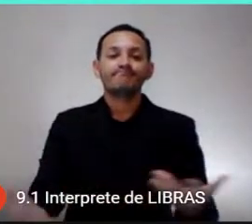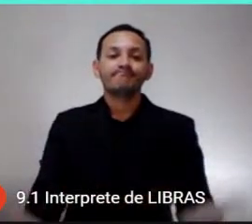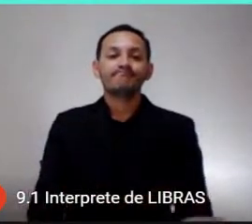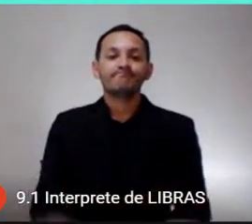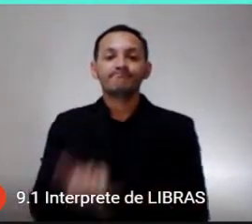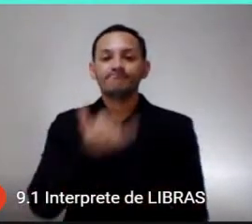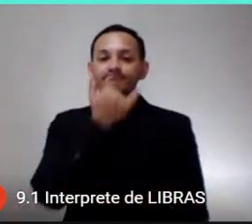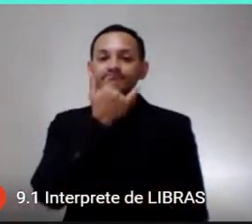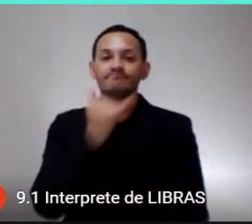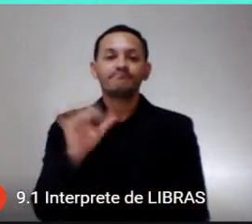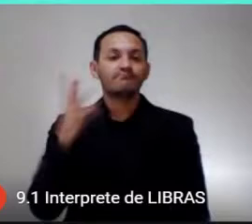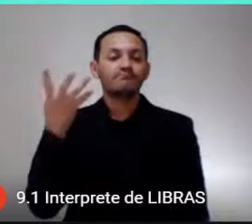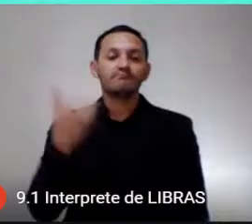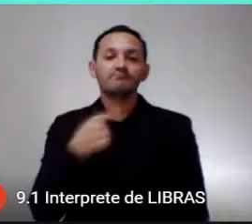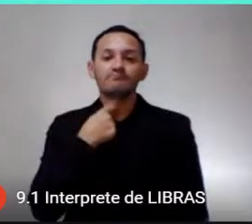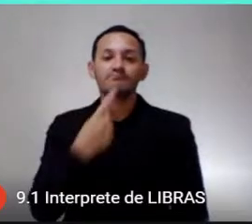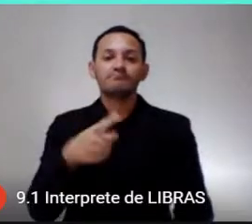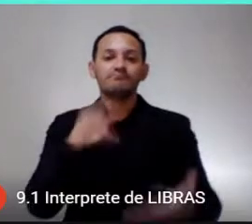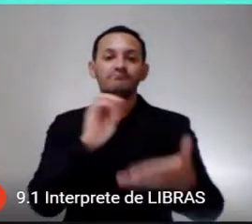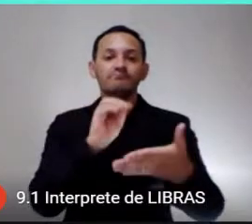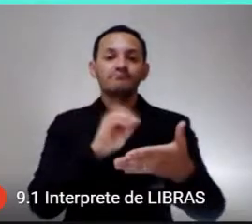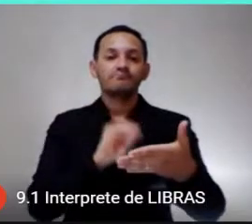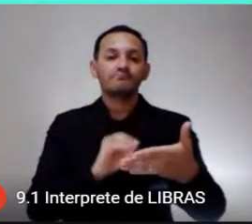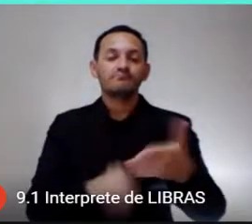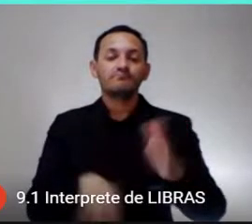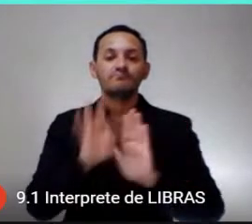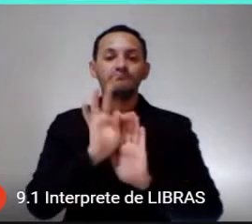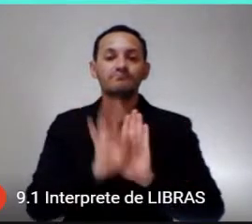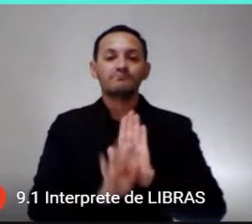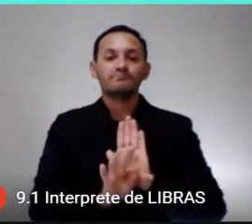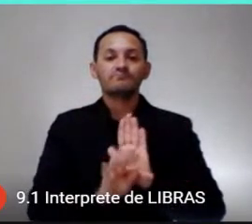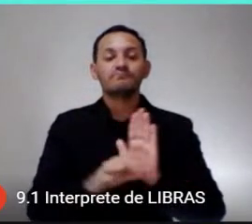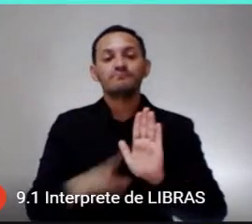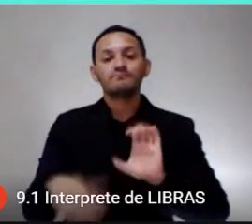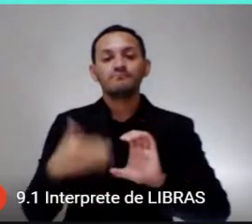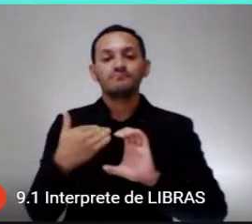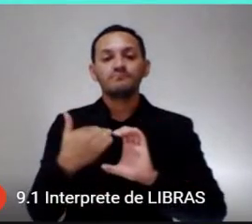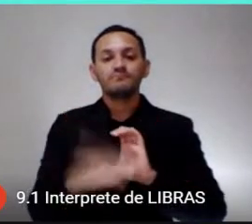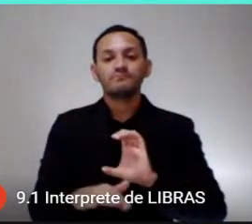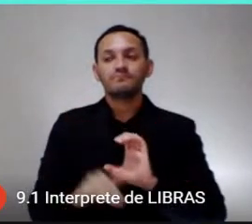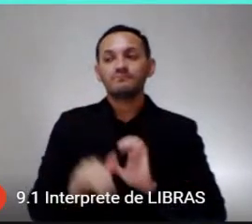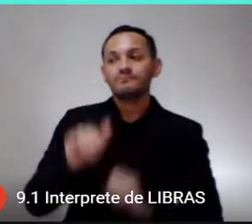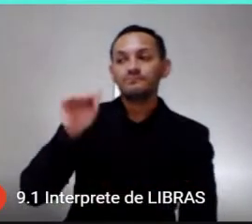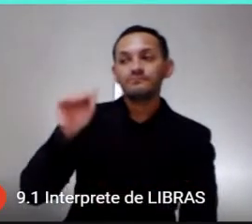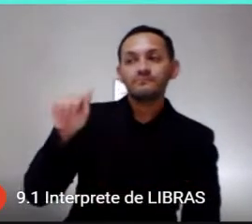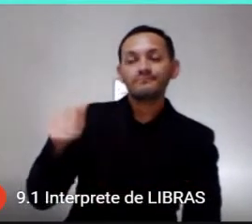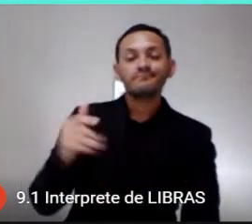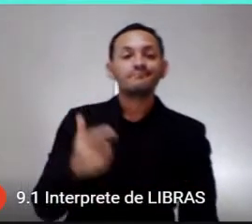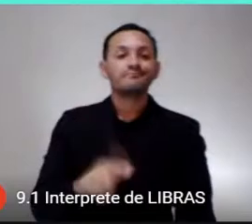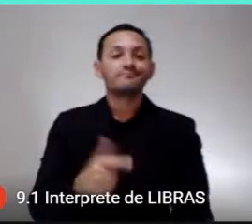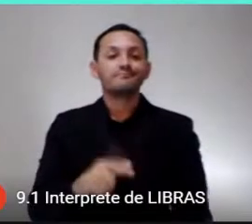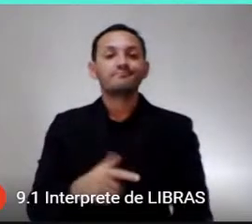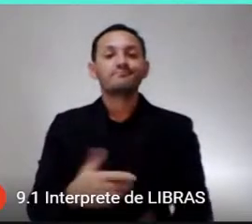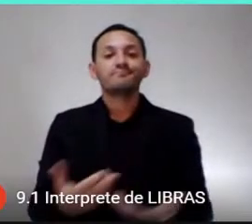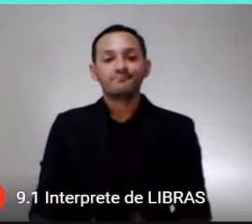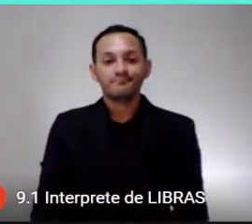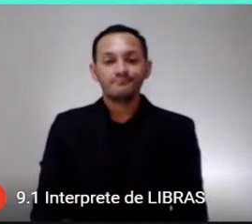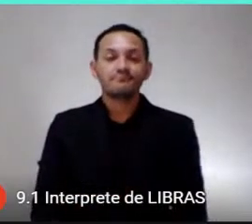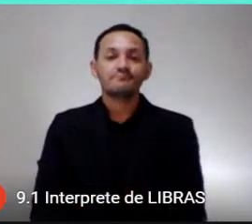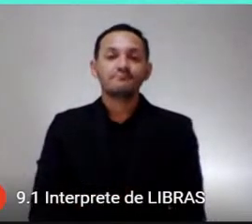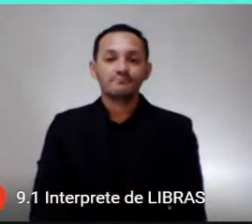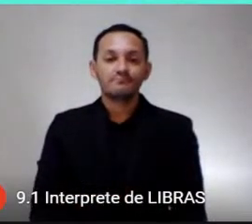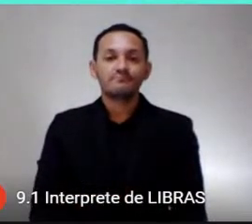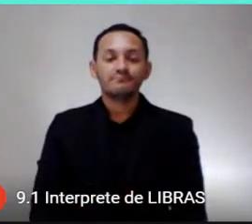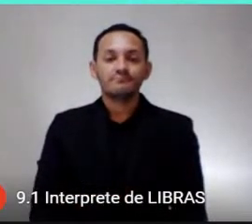preencheu lá no título NET o campo para intimação via e-mail. Ou seja, então, trazendo o